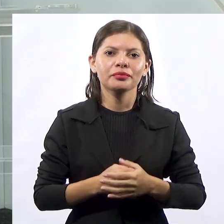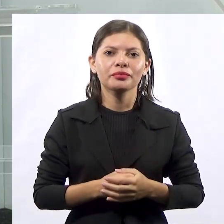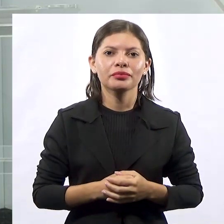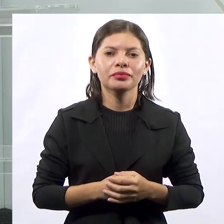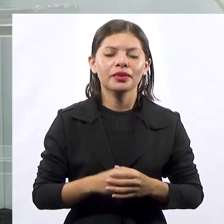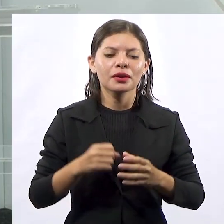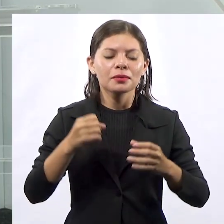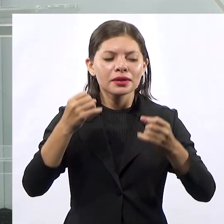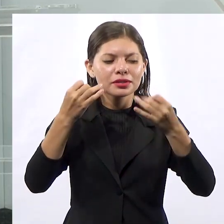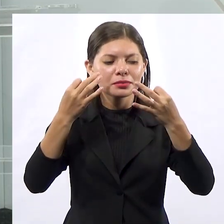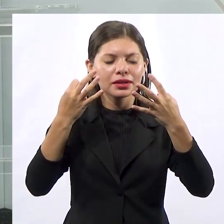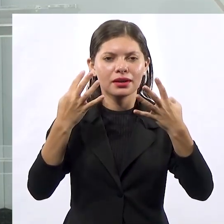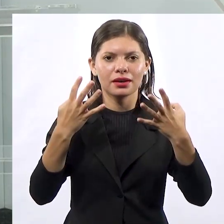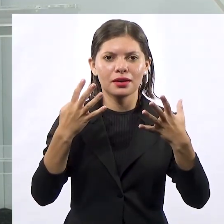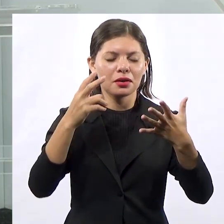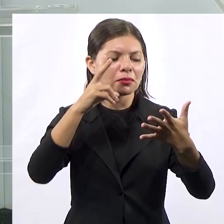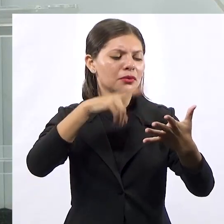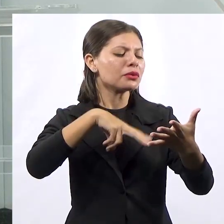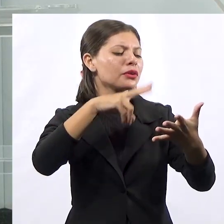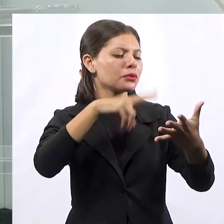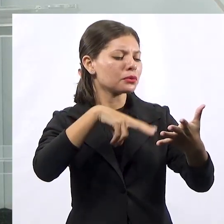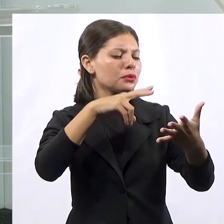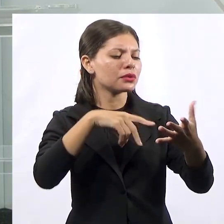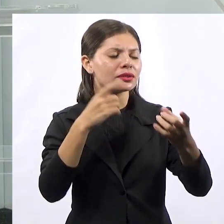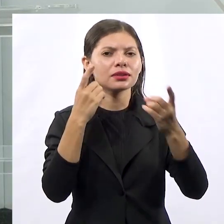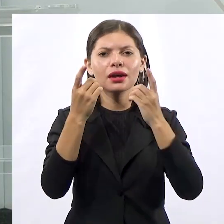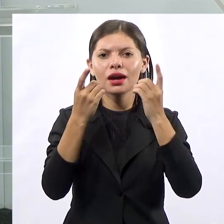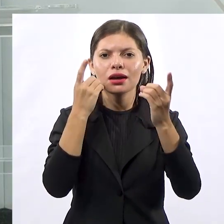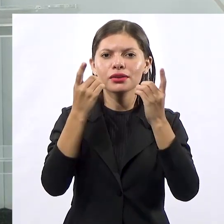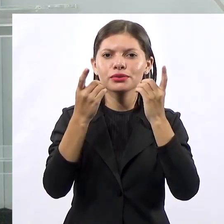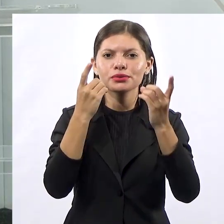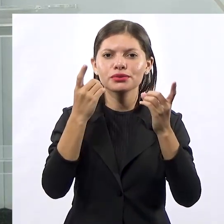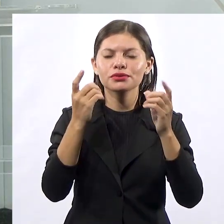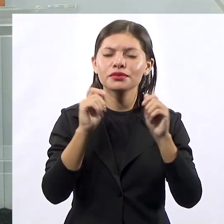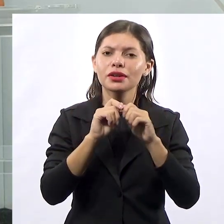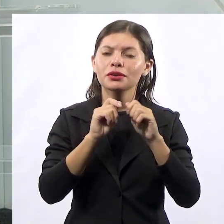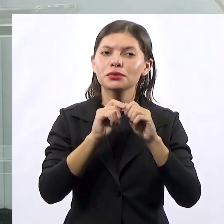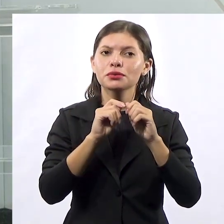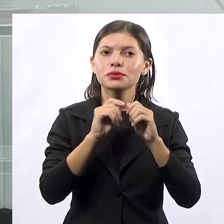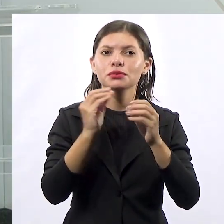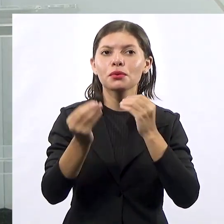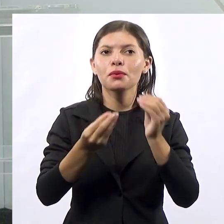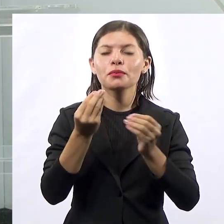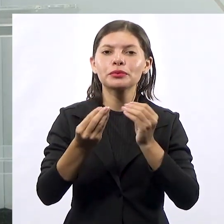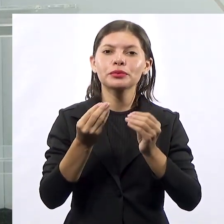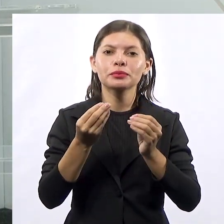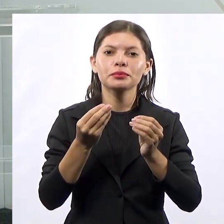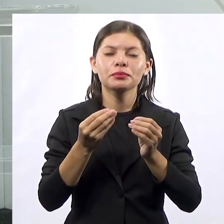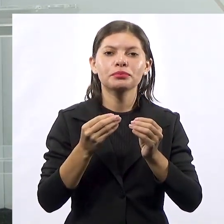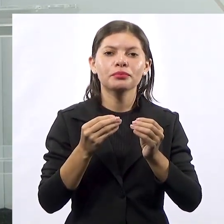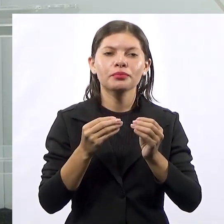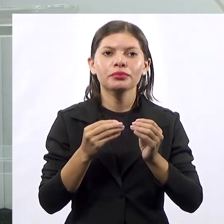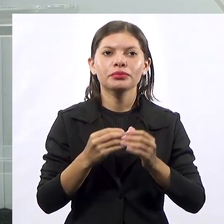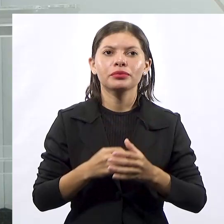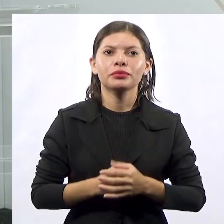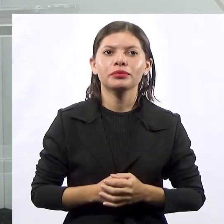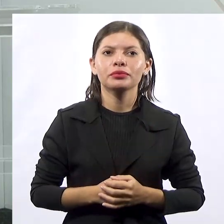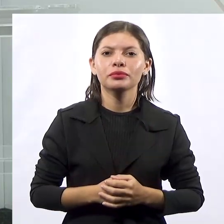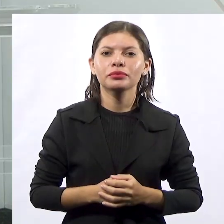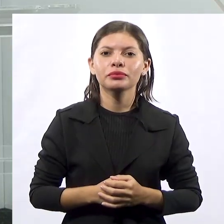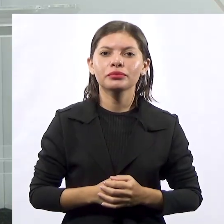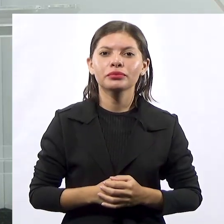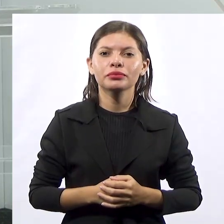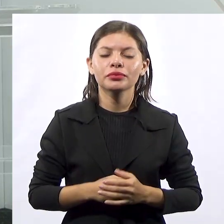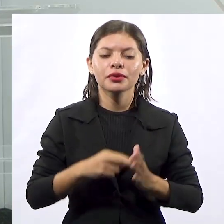aconteceu, para explicar para os leitores como esses dados foram construídos, porque no relatório, lá no desenvolvimento, os leitores